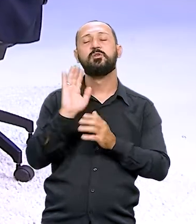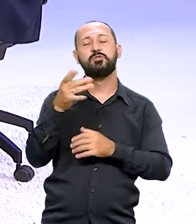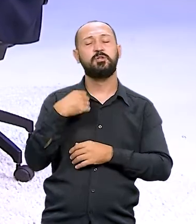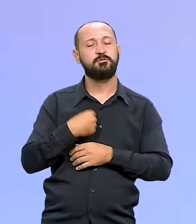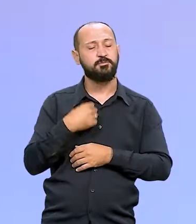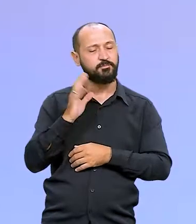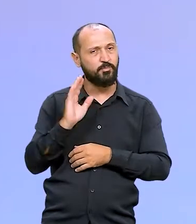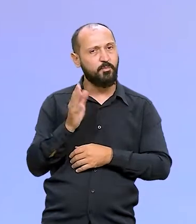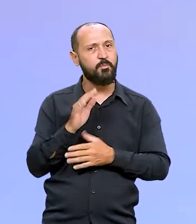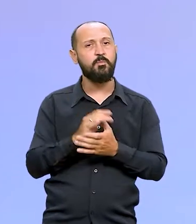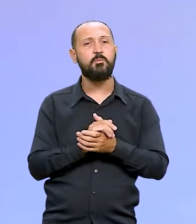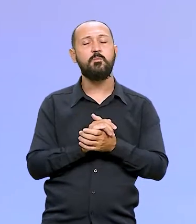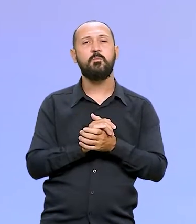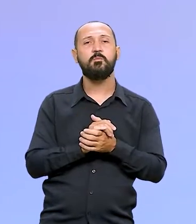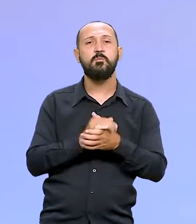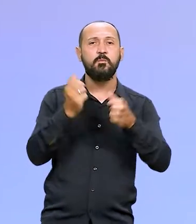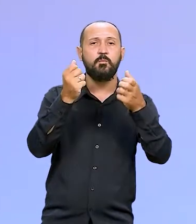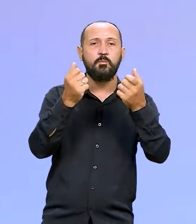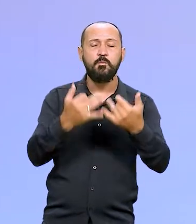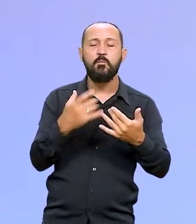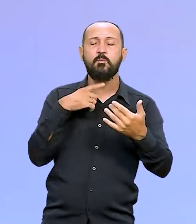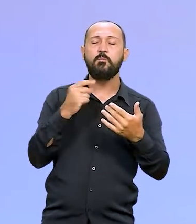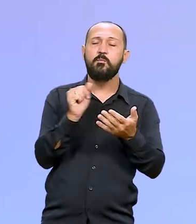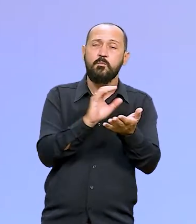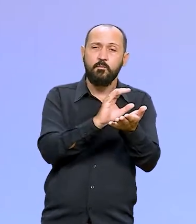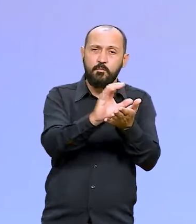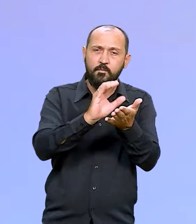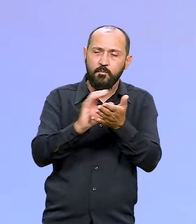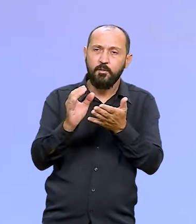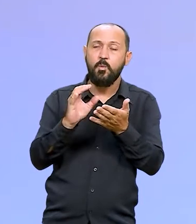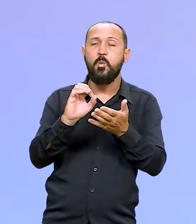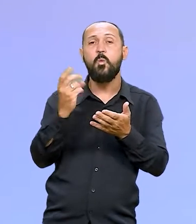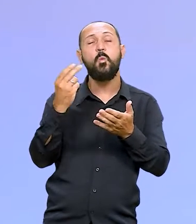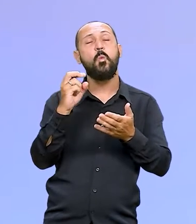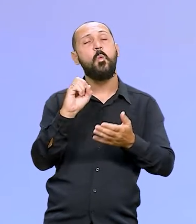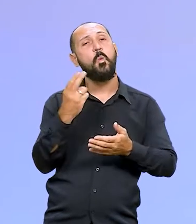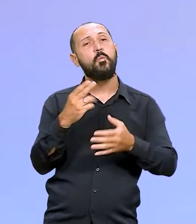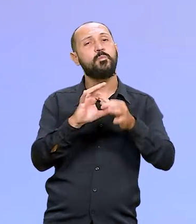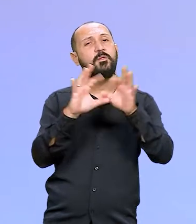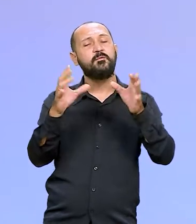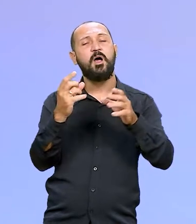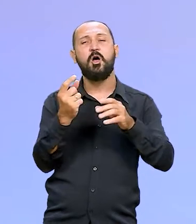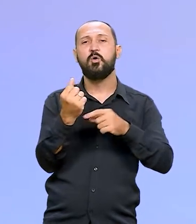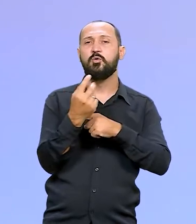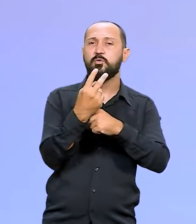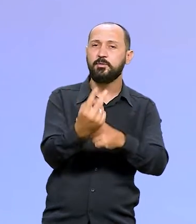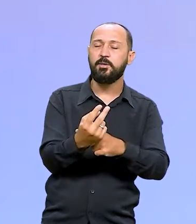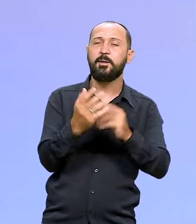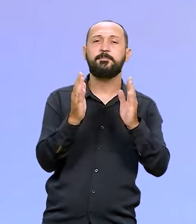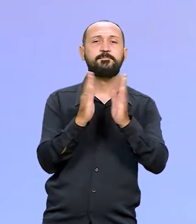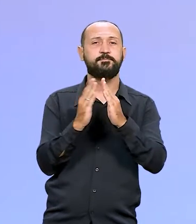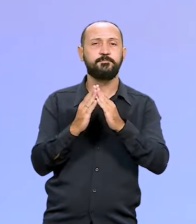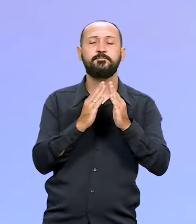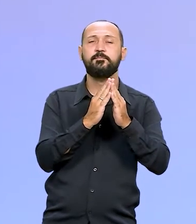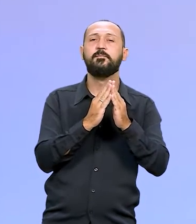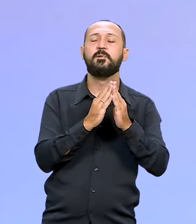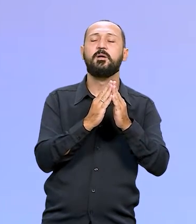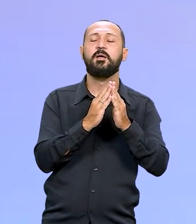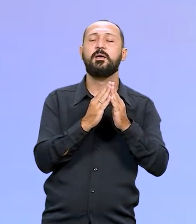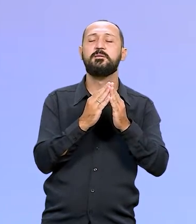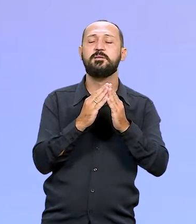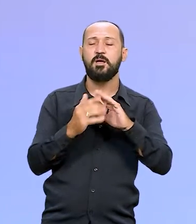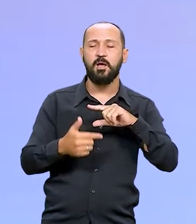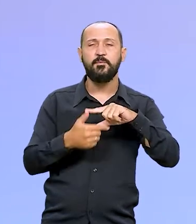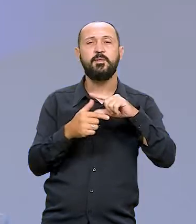no Brasil. Exatamente. Quando a gente fala num investimento ou na concessão de um crédito atrelado a um imóvel, basicamente a